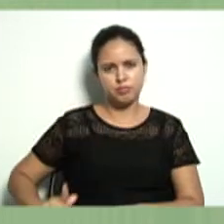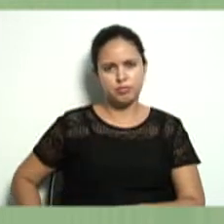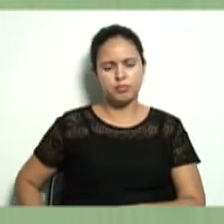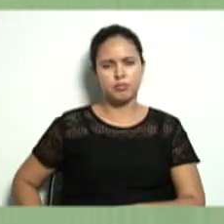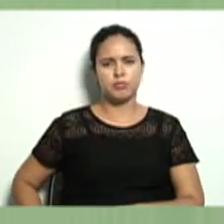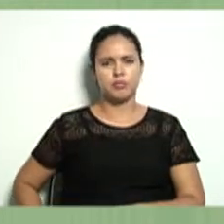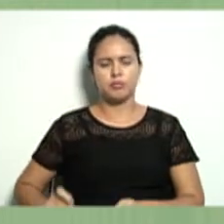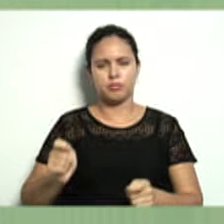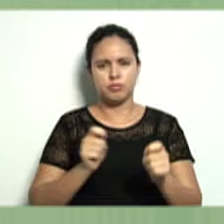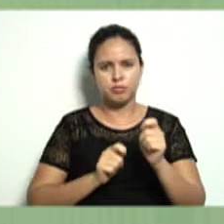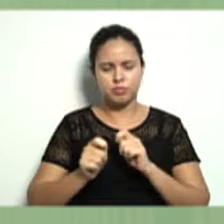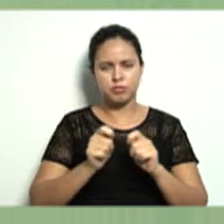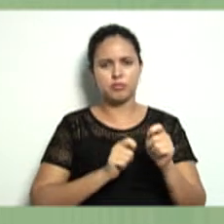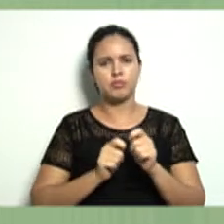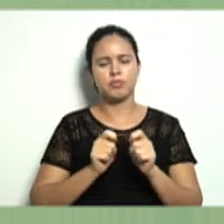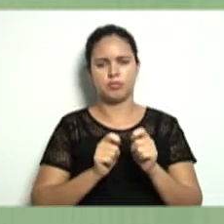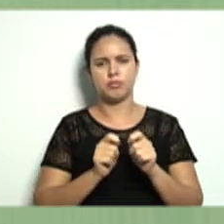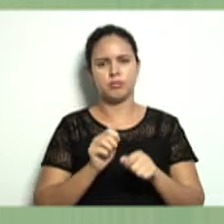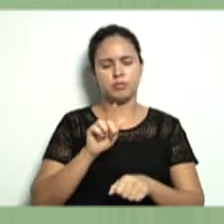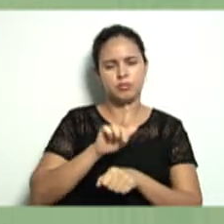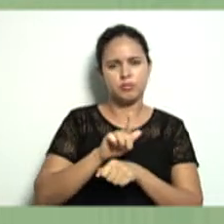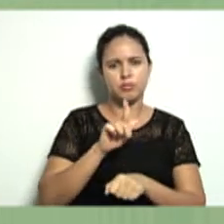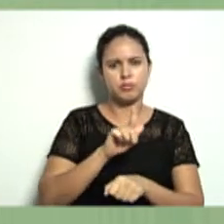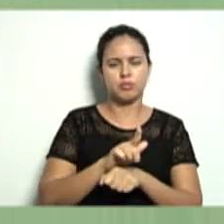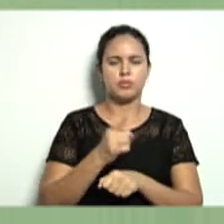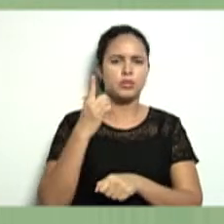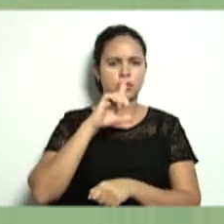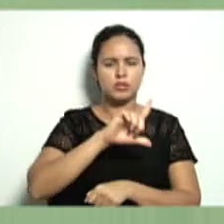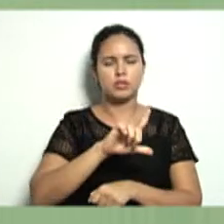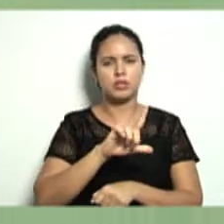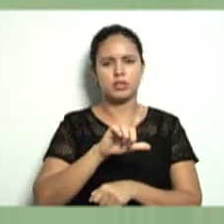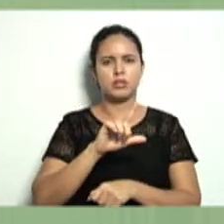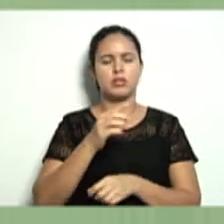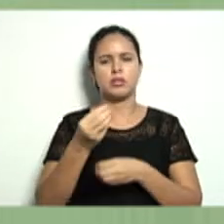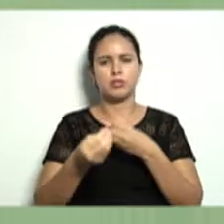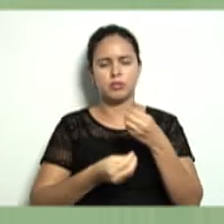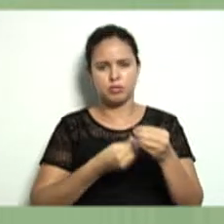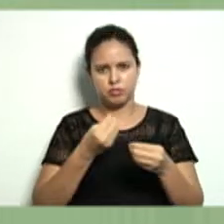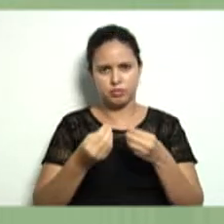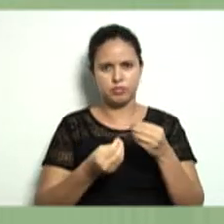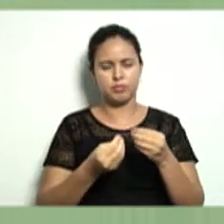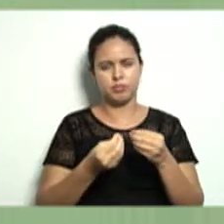ser eficiente? Entre as competências críticas apontadas pelo